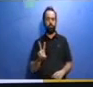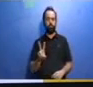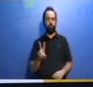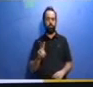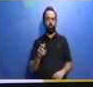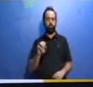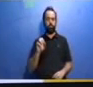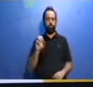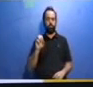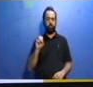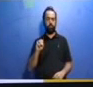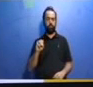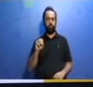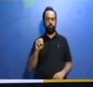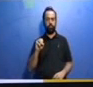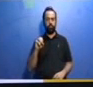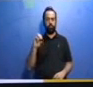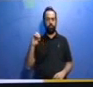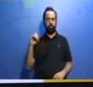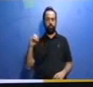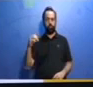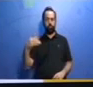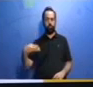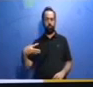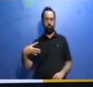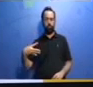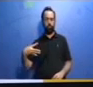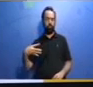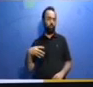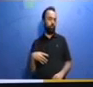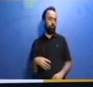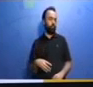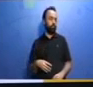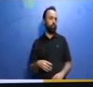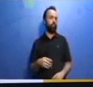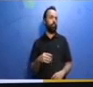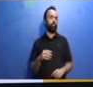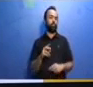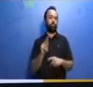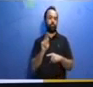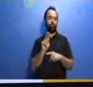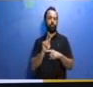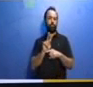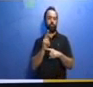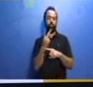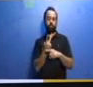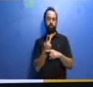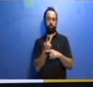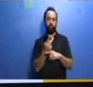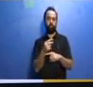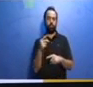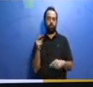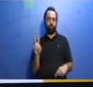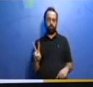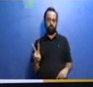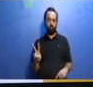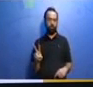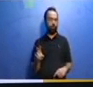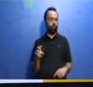H2SO4. Então, aqui nós temos 2 moléculas de hidrogênio, 2 átomos de hidrogênio, na cor azul